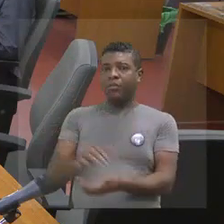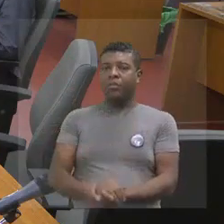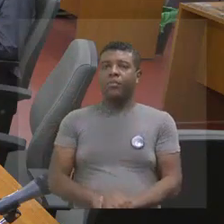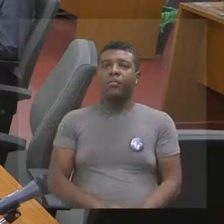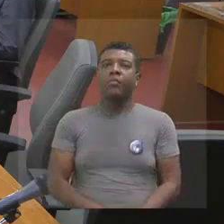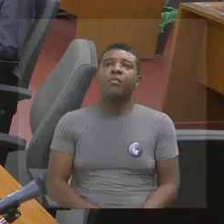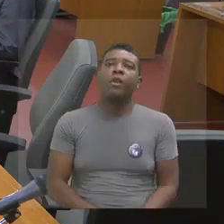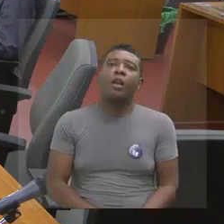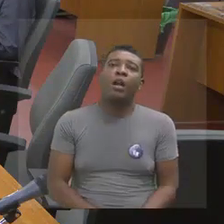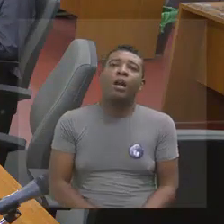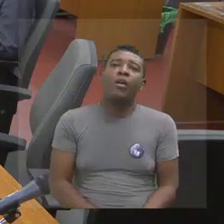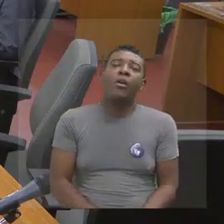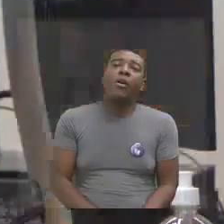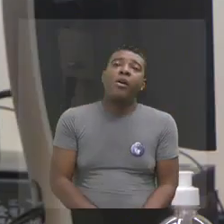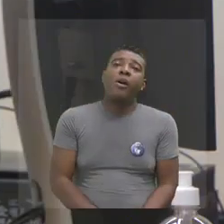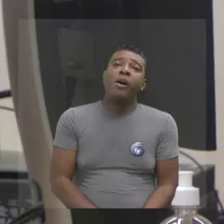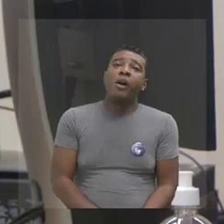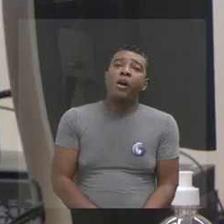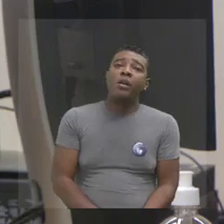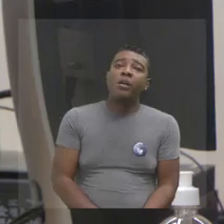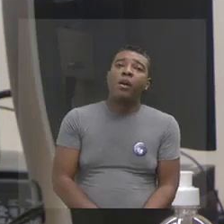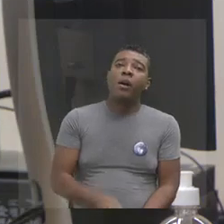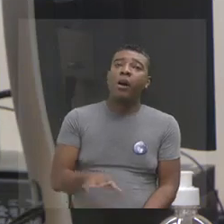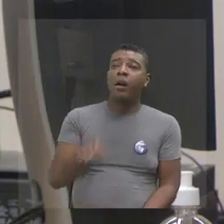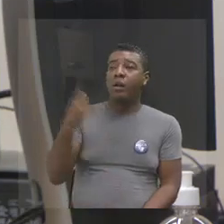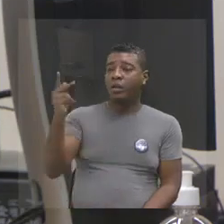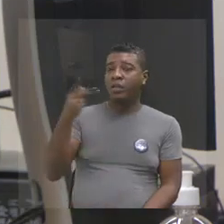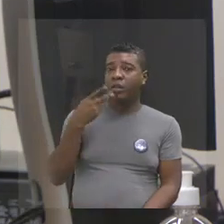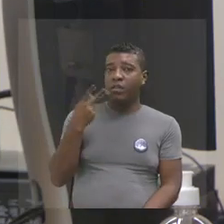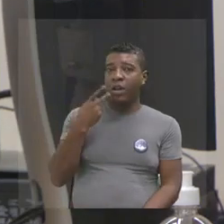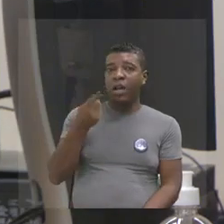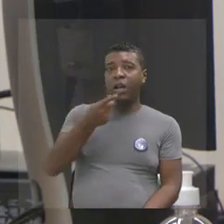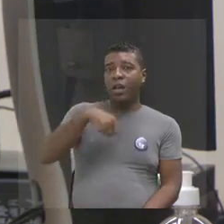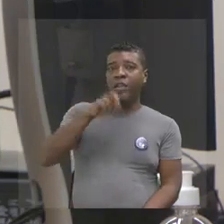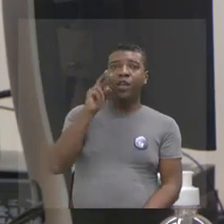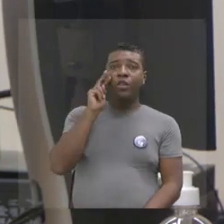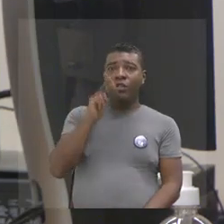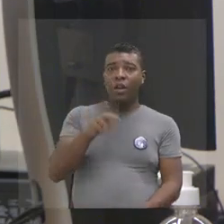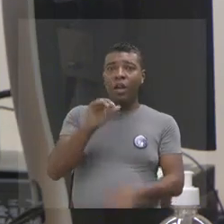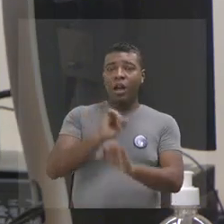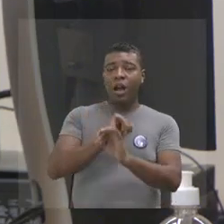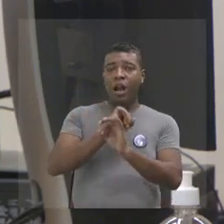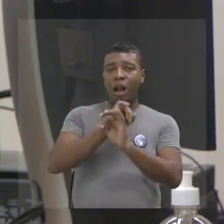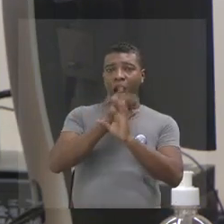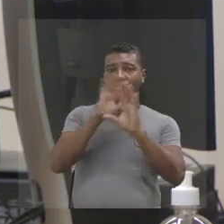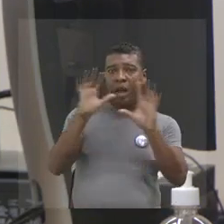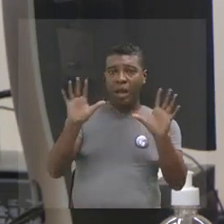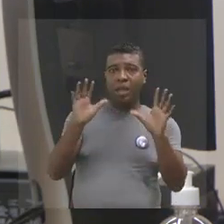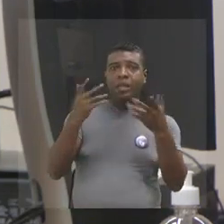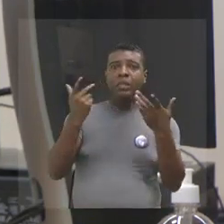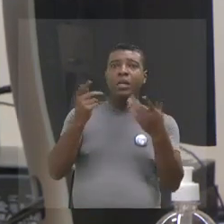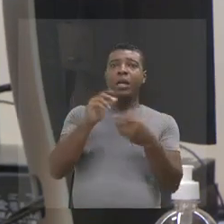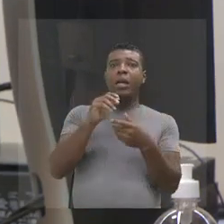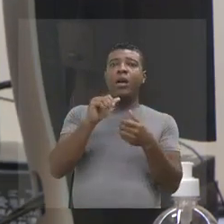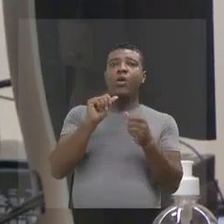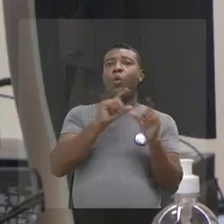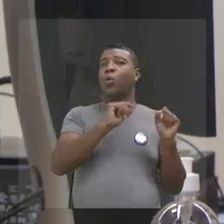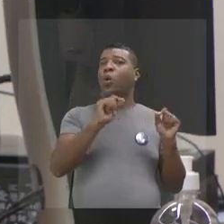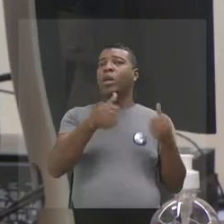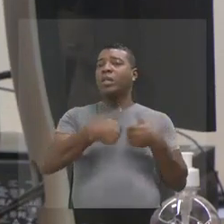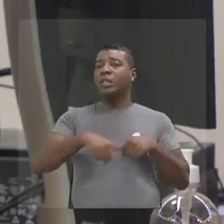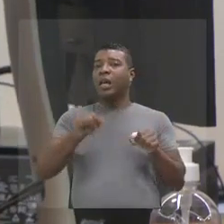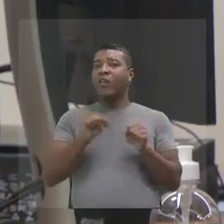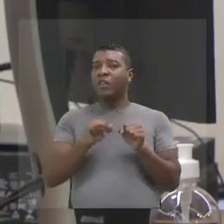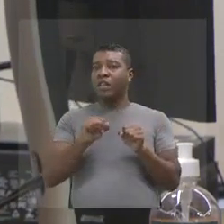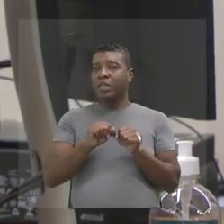na sua fala secretária a gente vê bastante clareza das ações tem sido desenvolvida mas como um